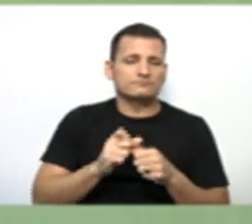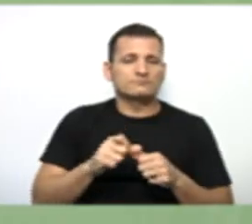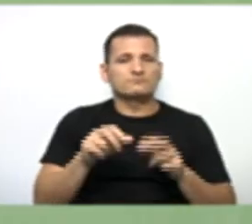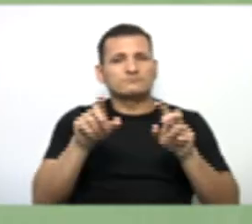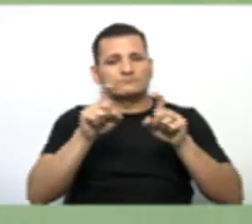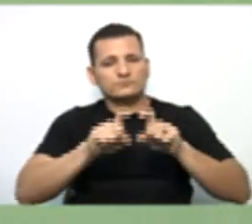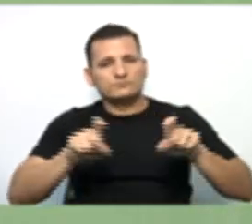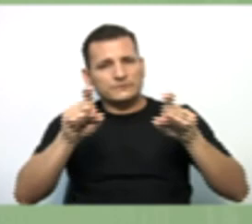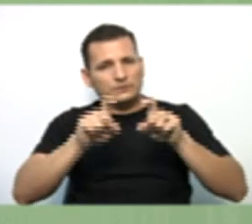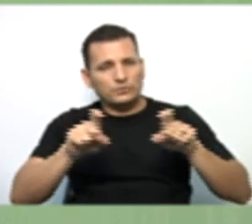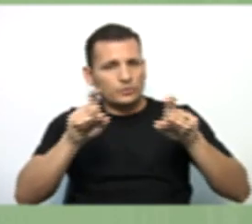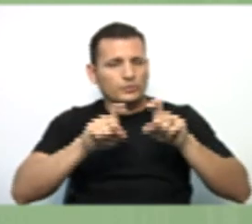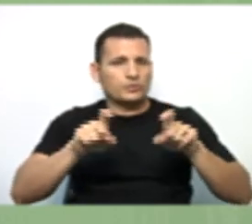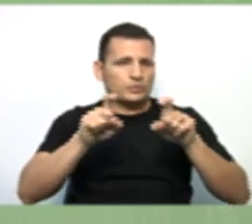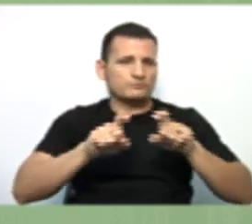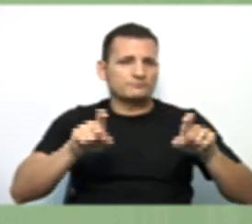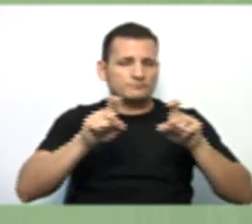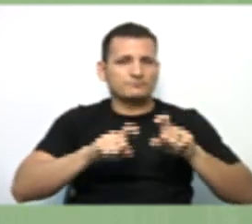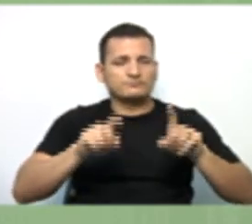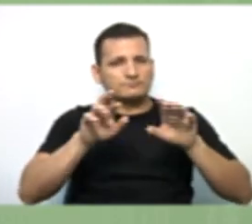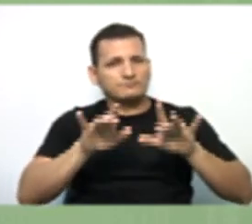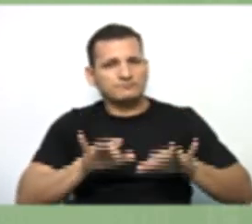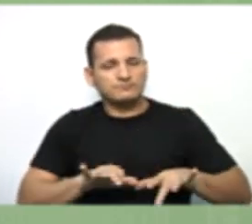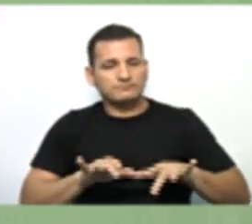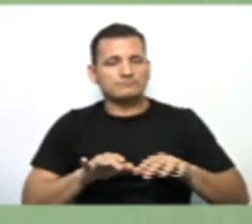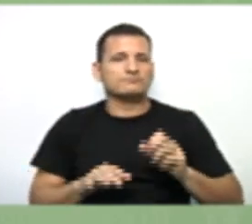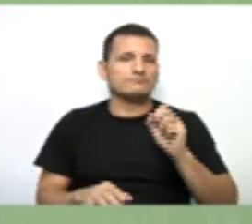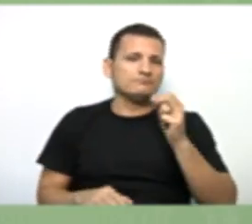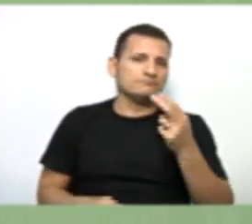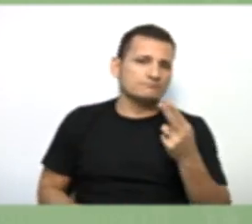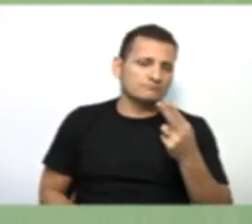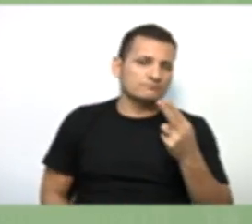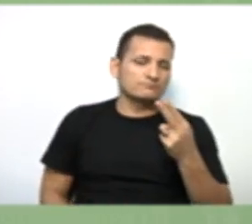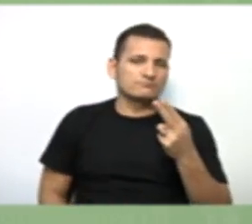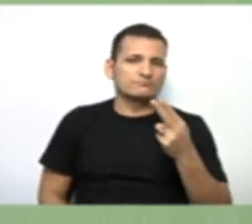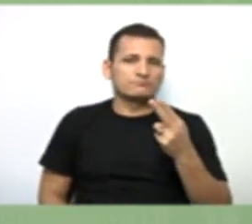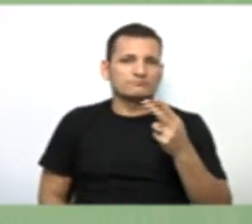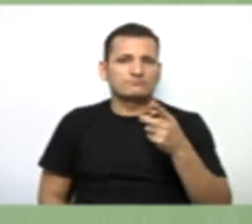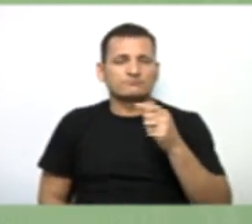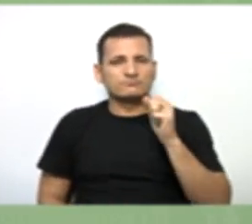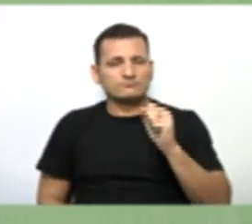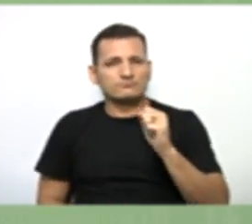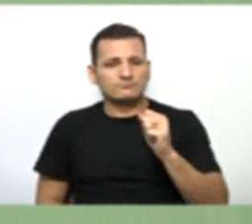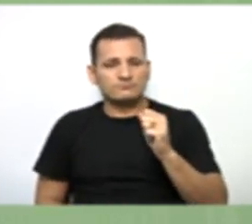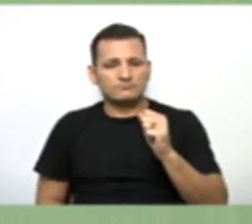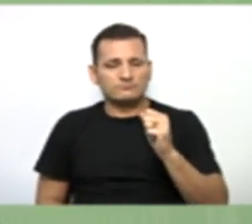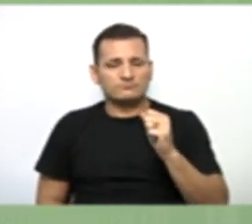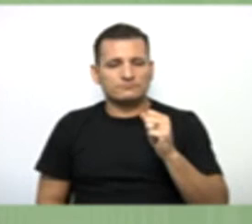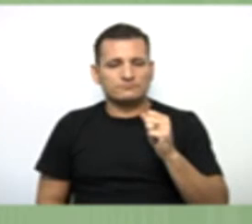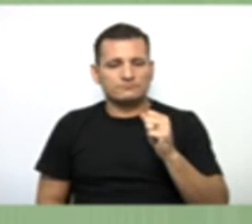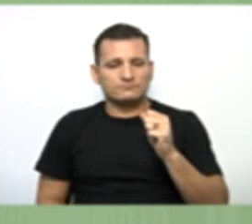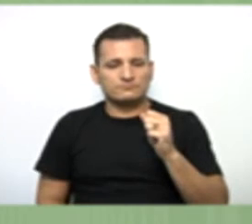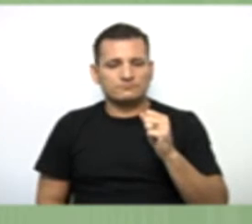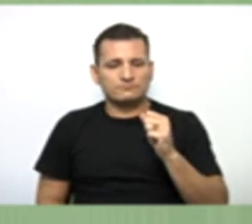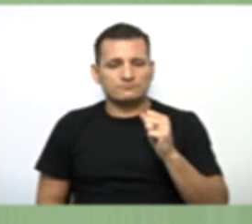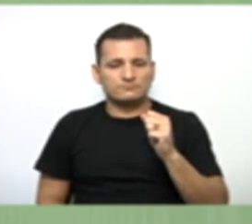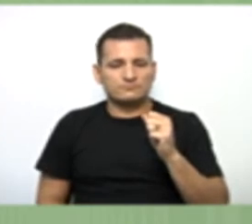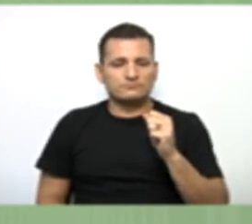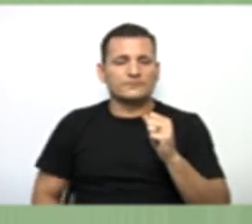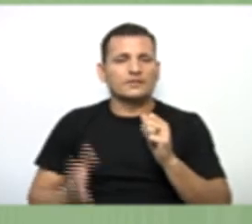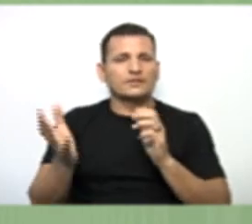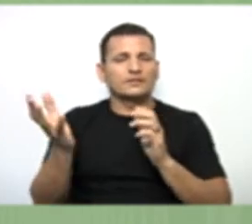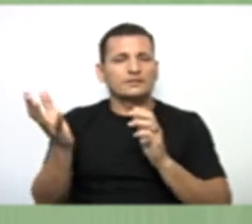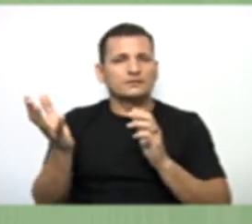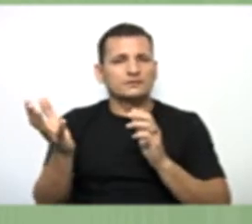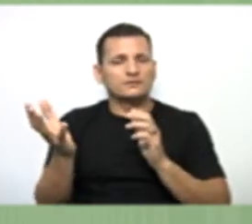computador, não é? Disponibilizado lá pelo seu professor, ou então você pode receber esse material